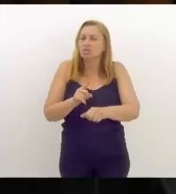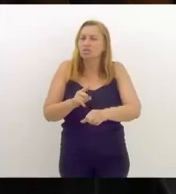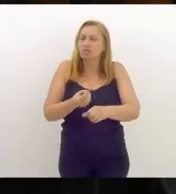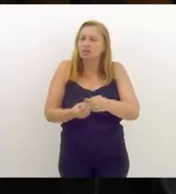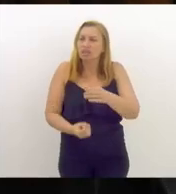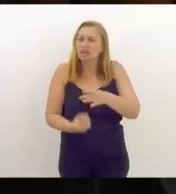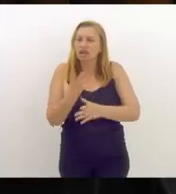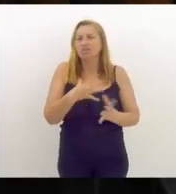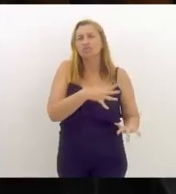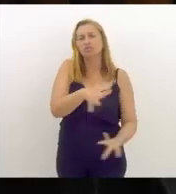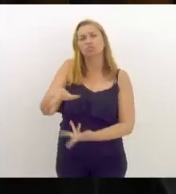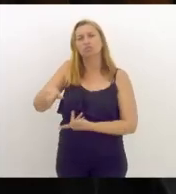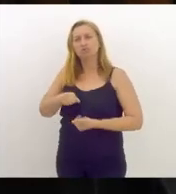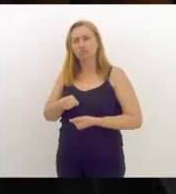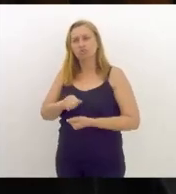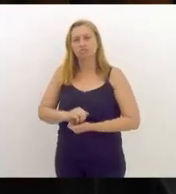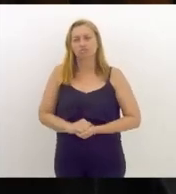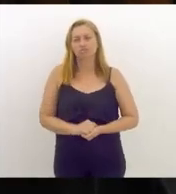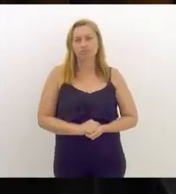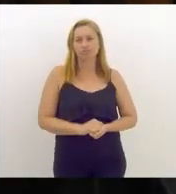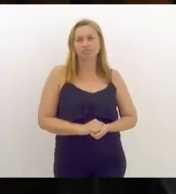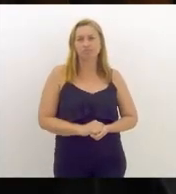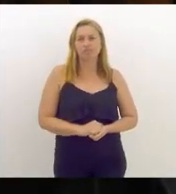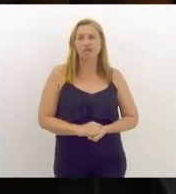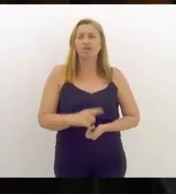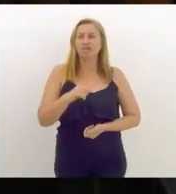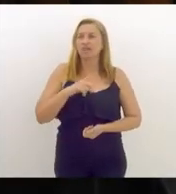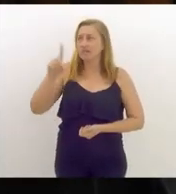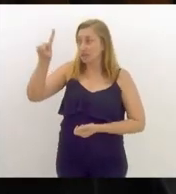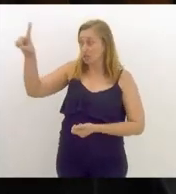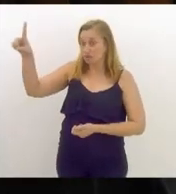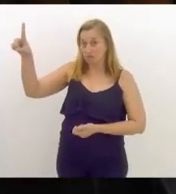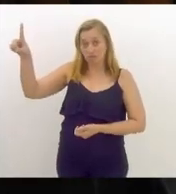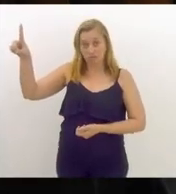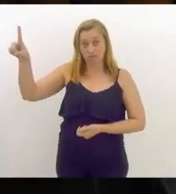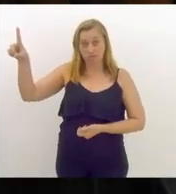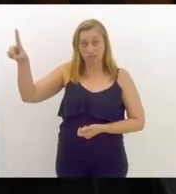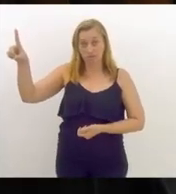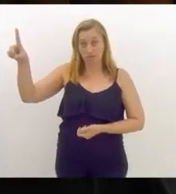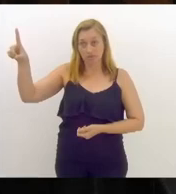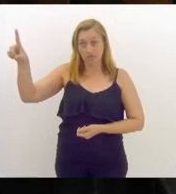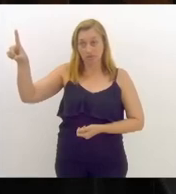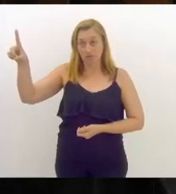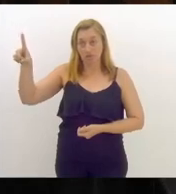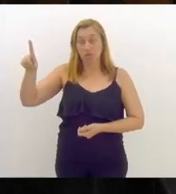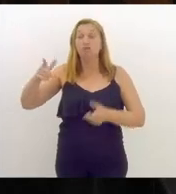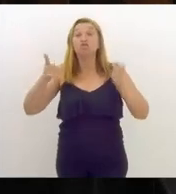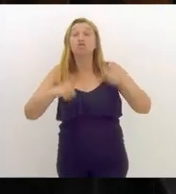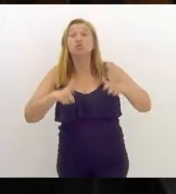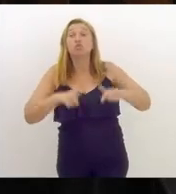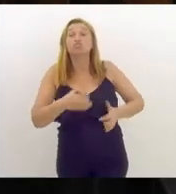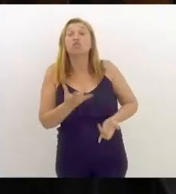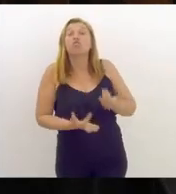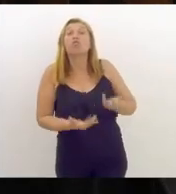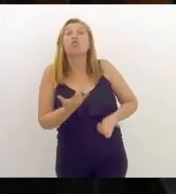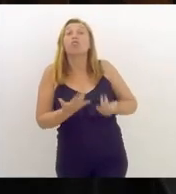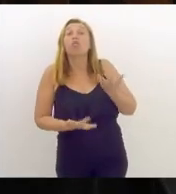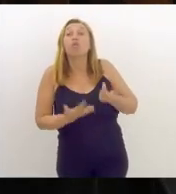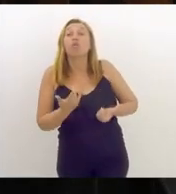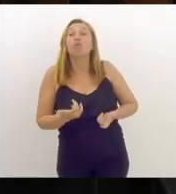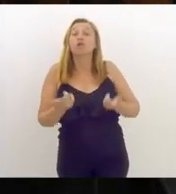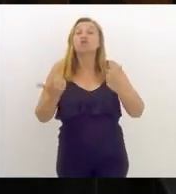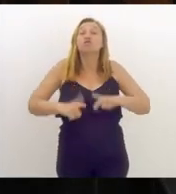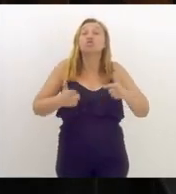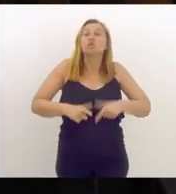mundo existe Deus de onde vem o fogo de onde